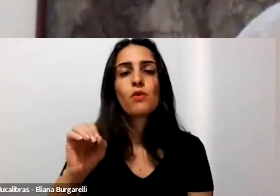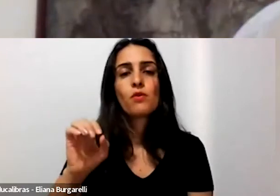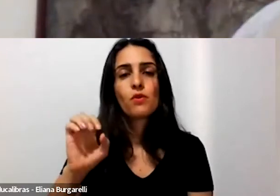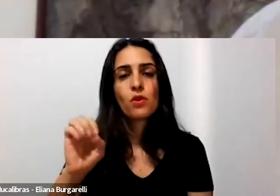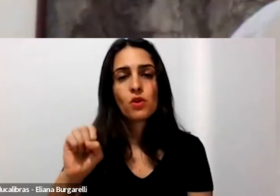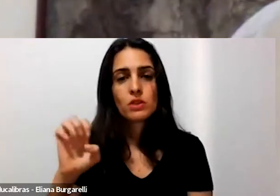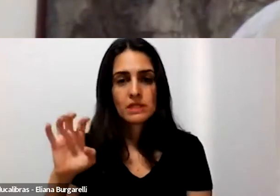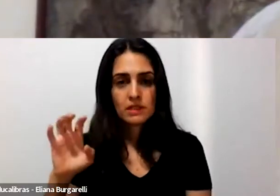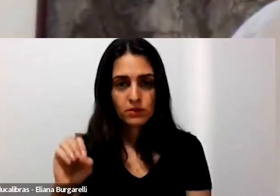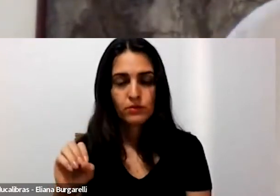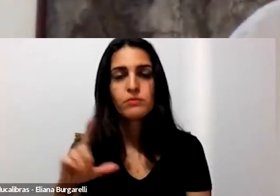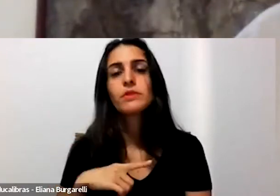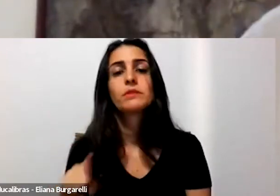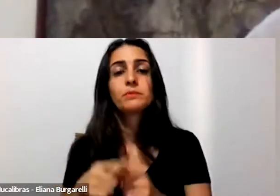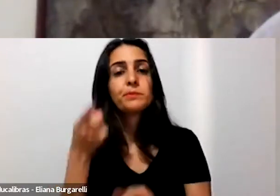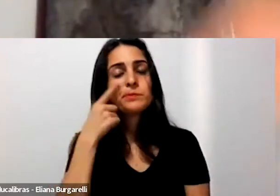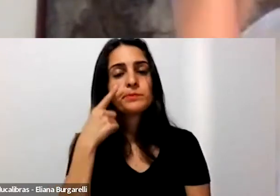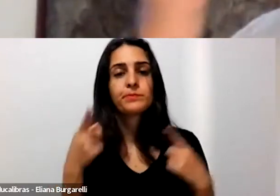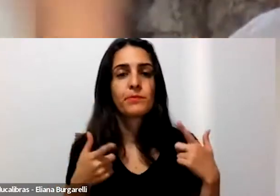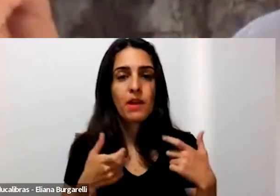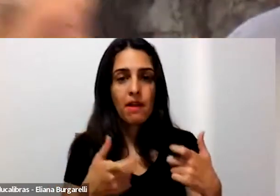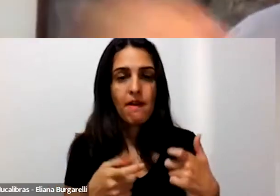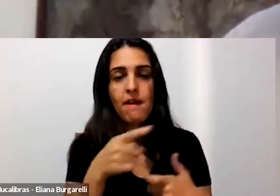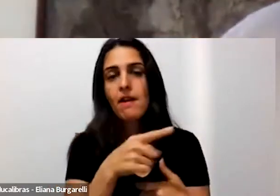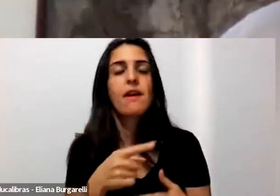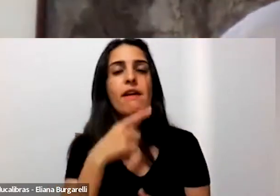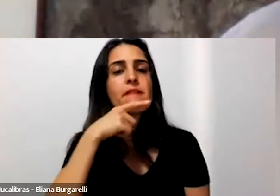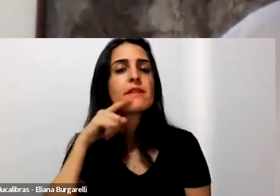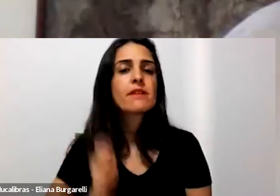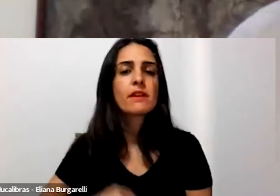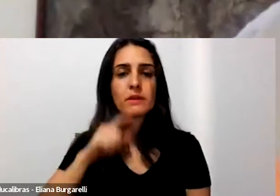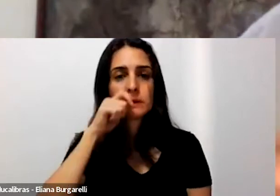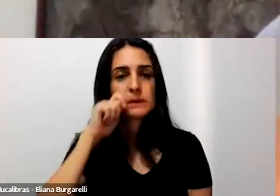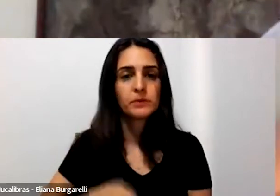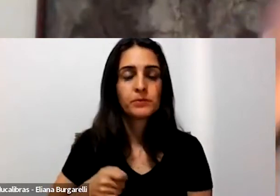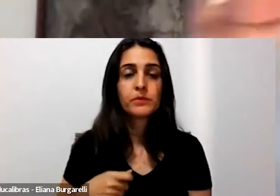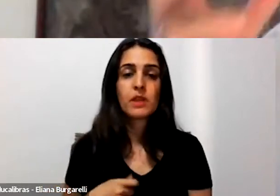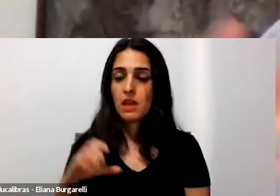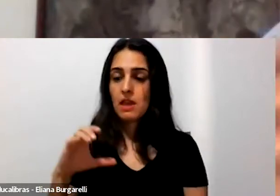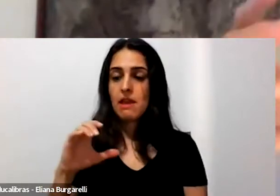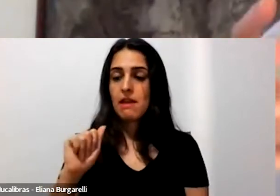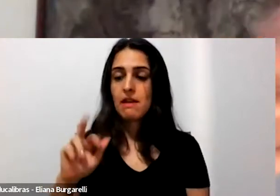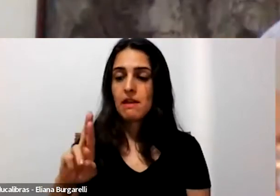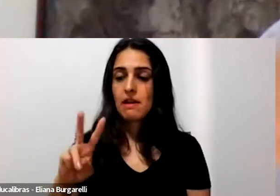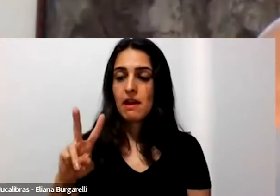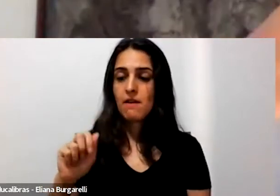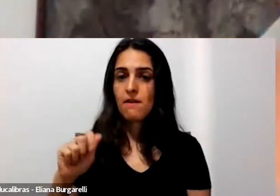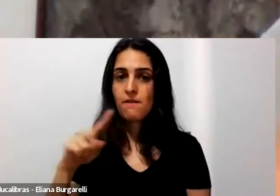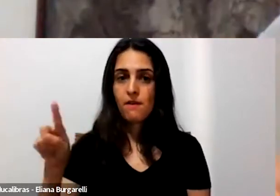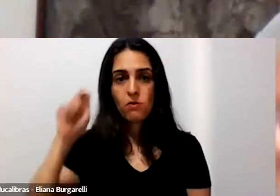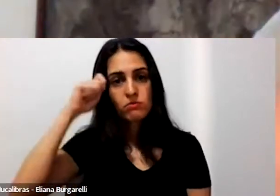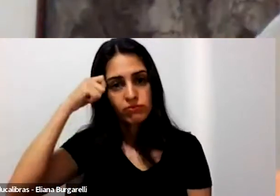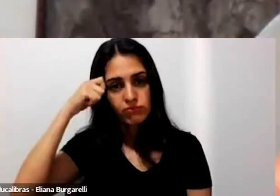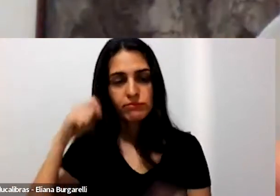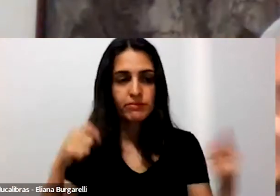da discussão da transição energética, com o carvão de um lado e energia nuclear do outro. Se a gente for entender essa equação que está no